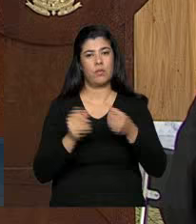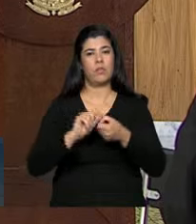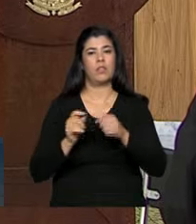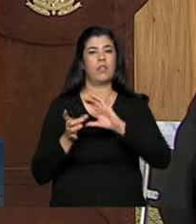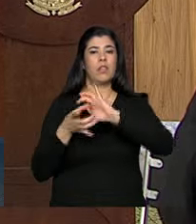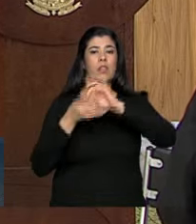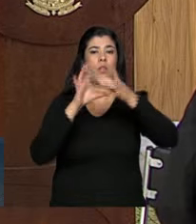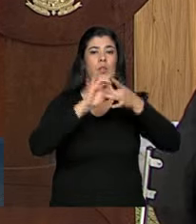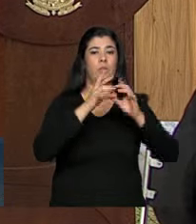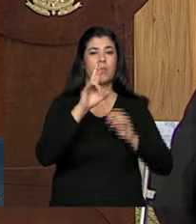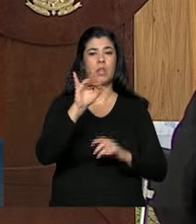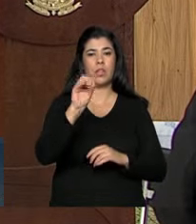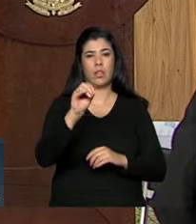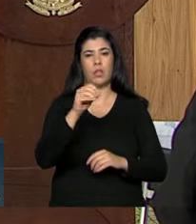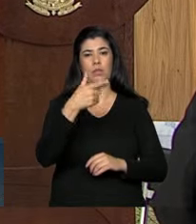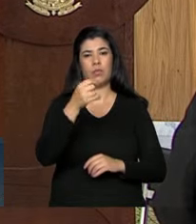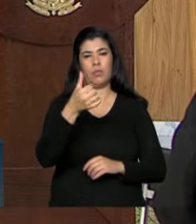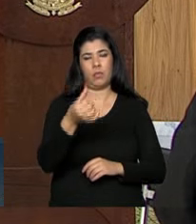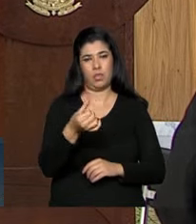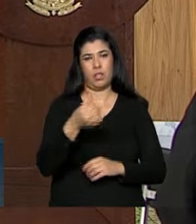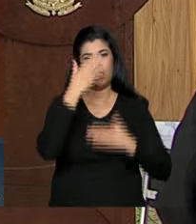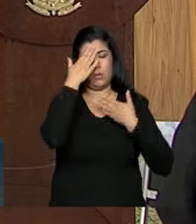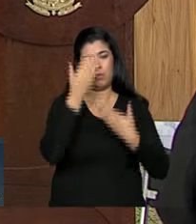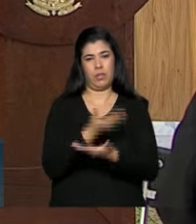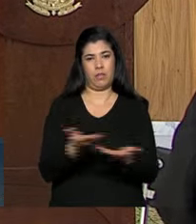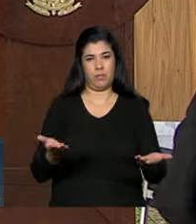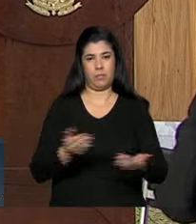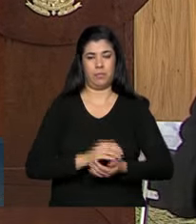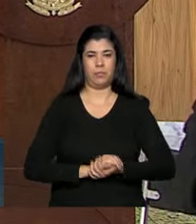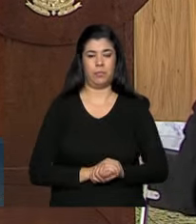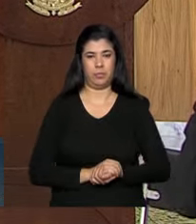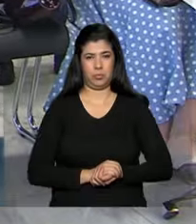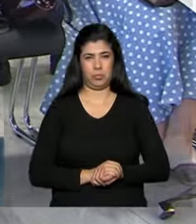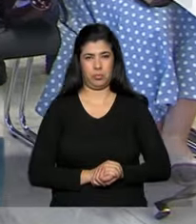Olimpíadas Rio 2016. Muito obrigada.